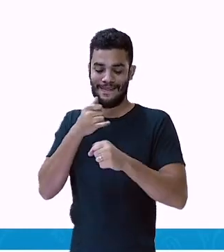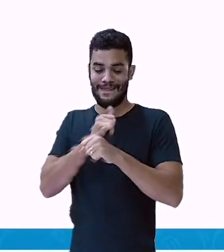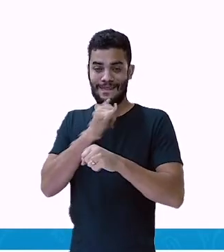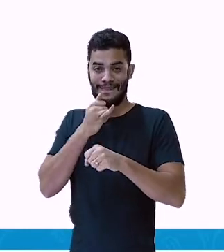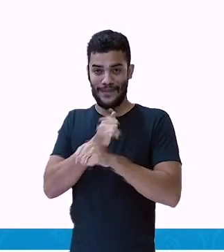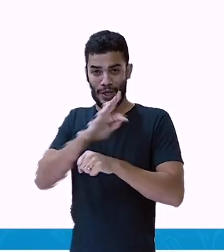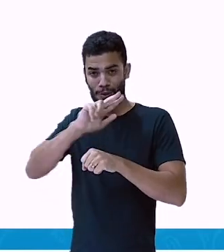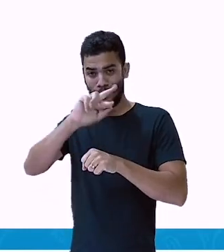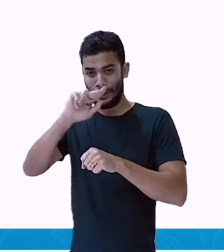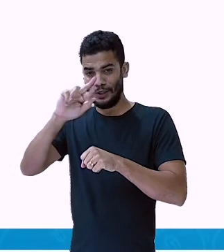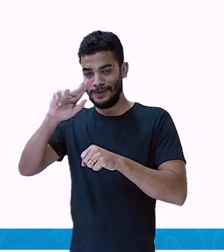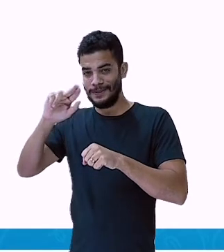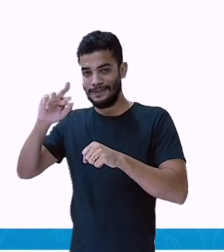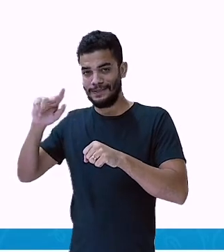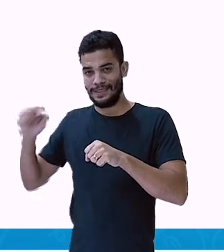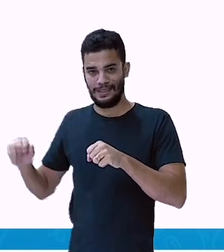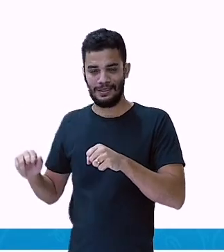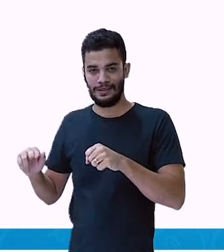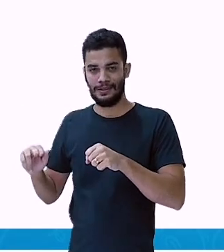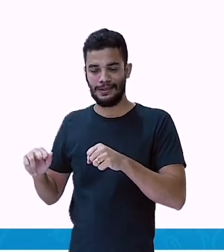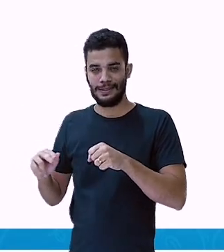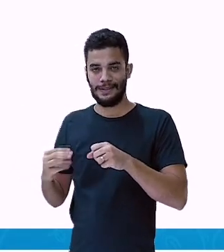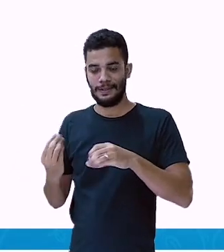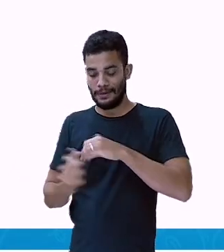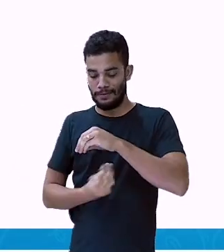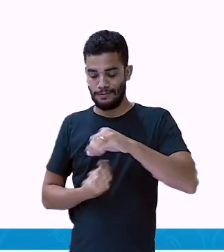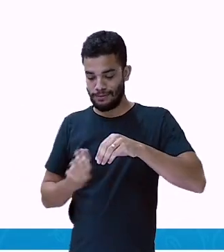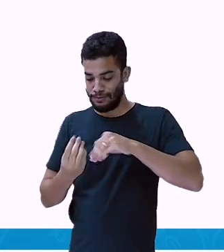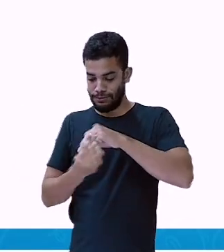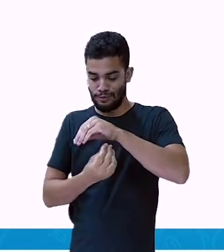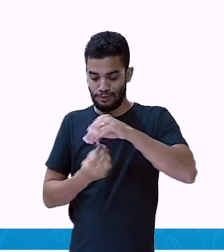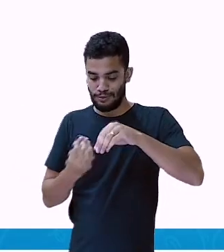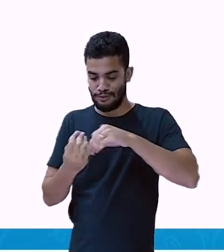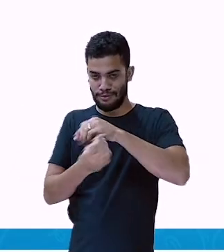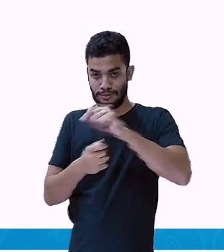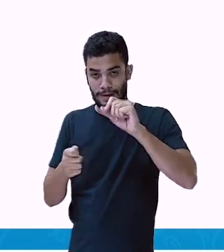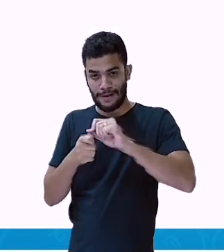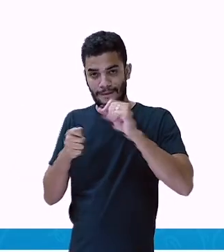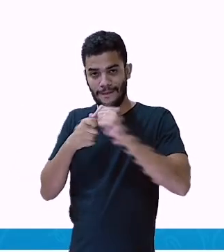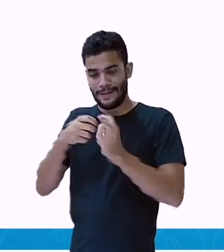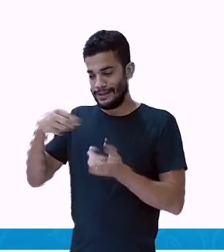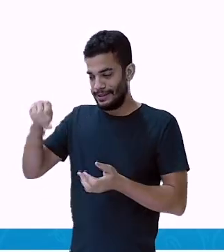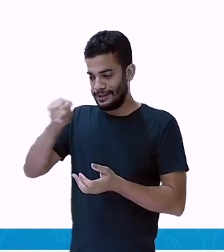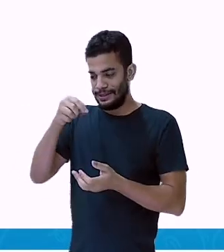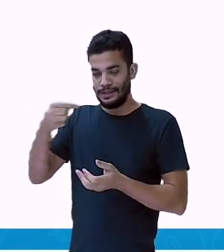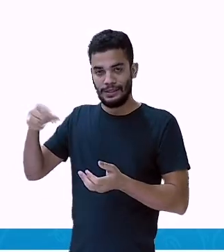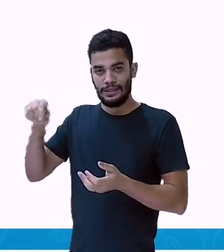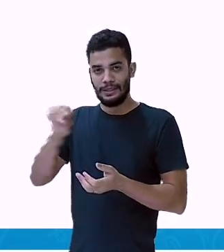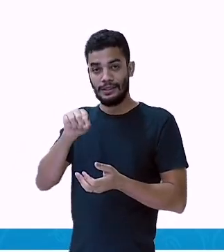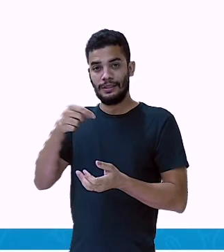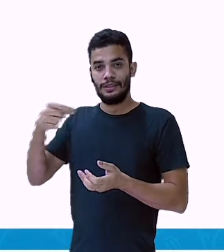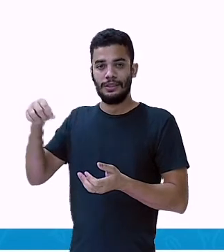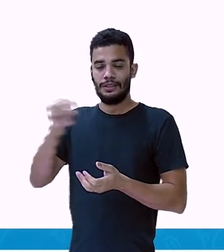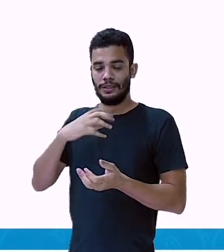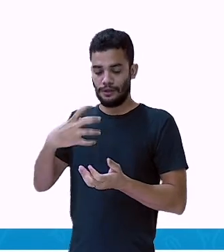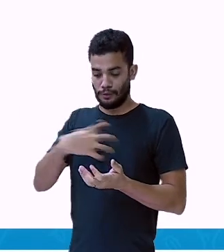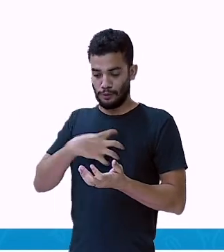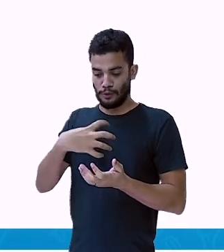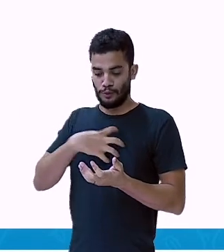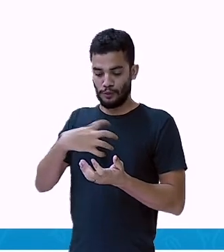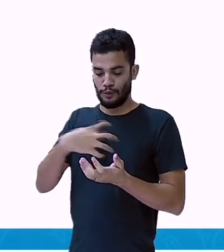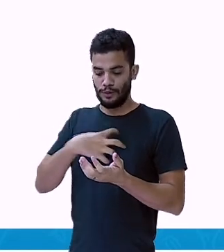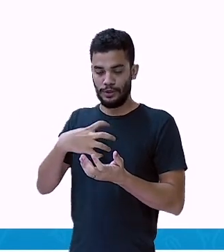uma liga, uma mistura com outros metais para dar a consistência, a